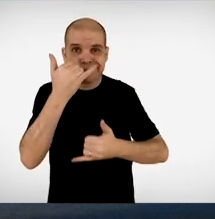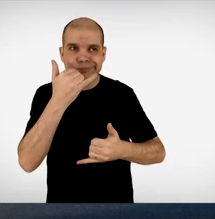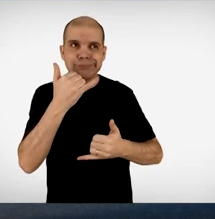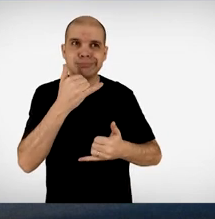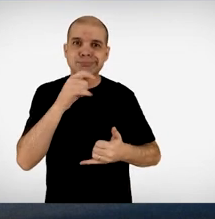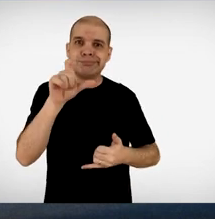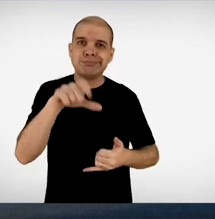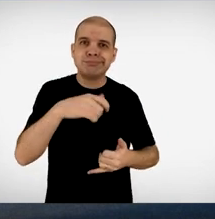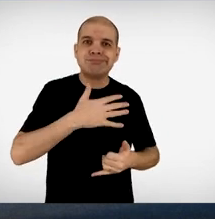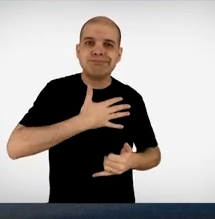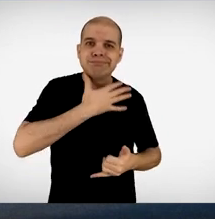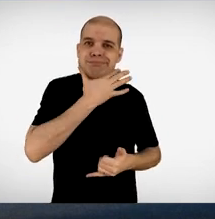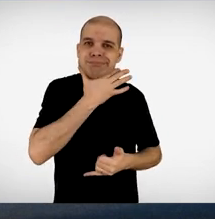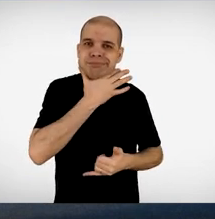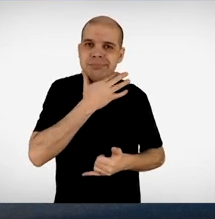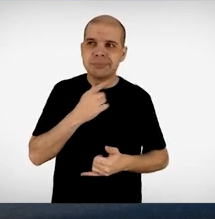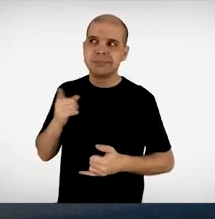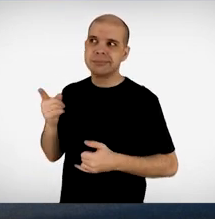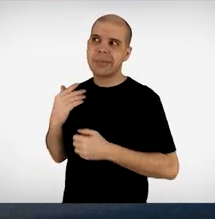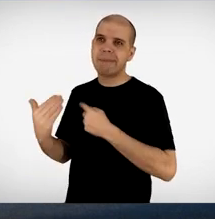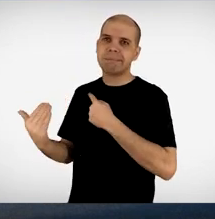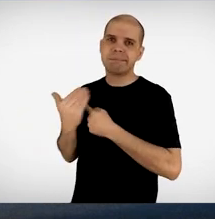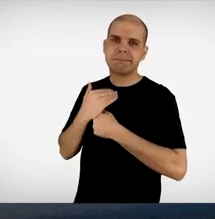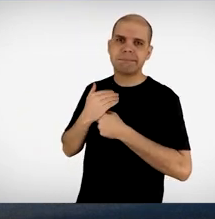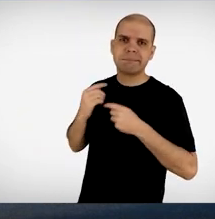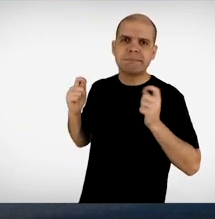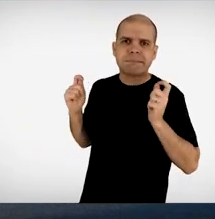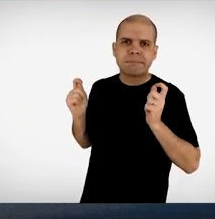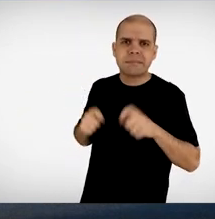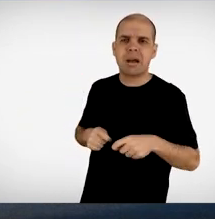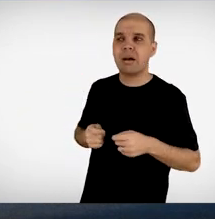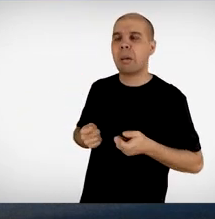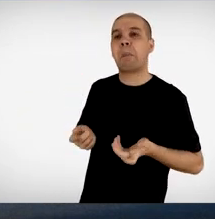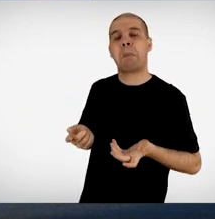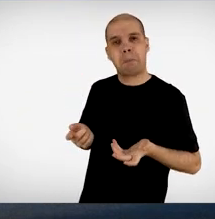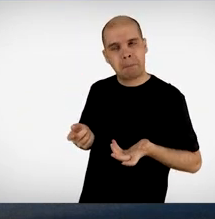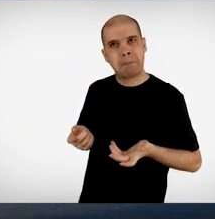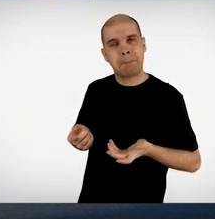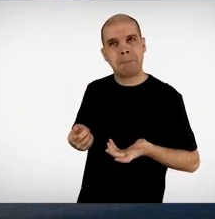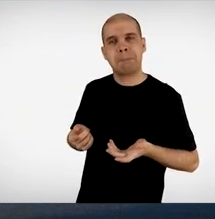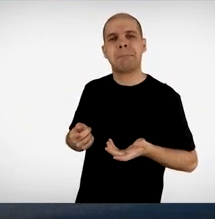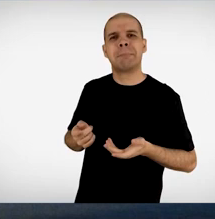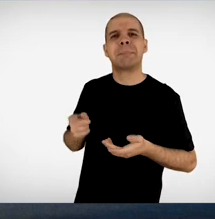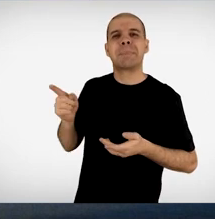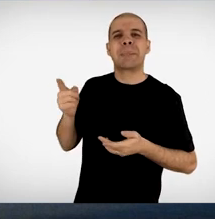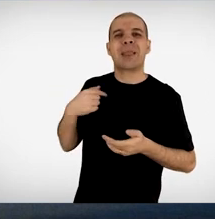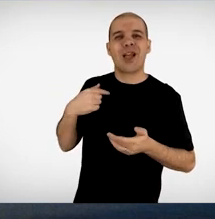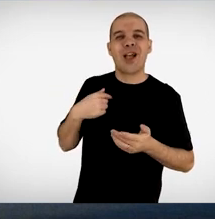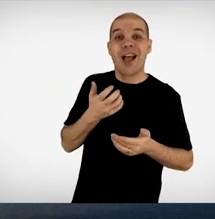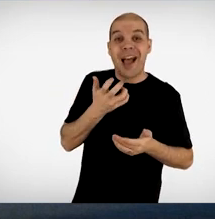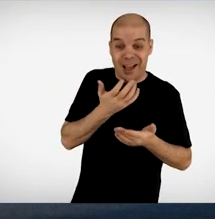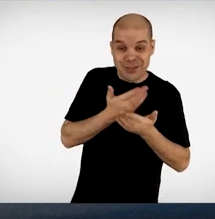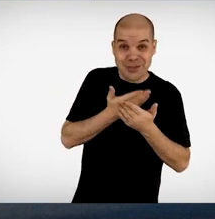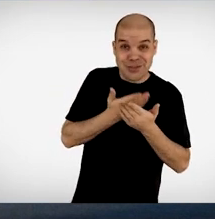publicitária, ainda não era isso, queria ter feito psicologia, mas minha mãe falou que eu não ia ganhar dinheiro com isso, desculpa aí todo mundo.